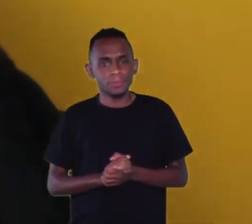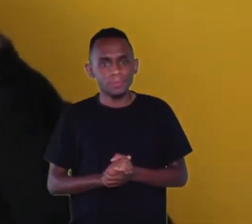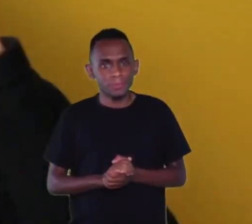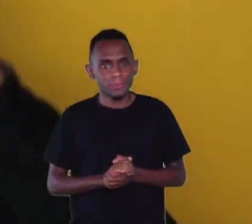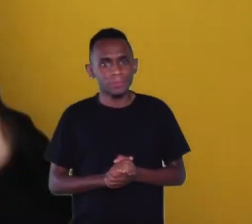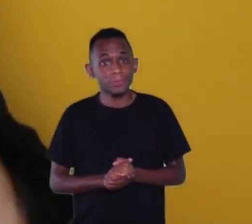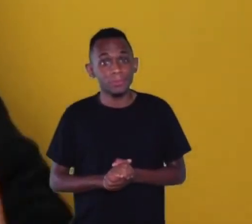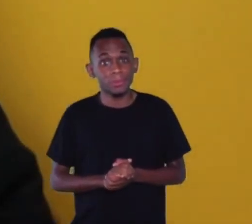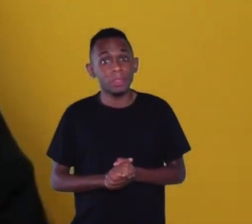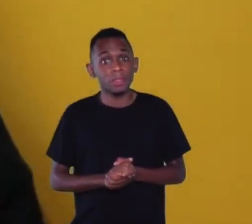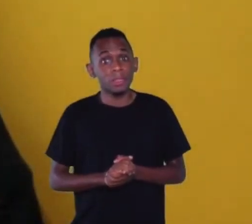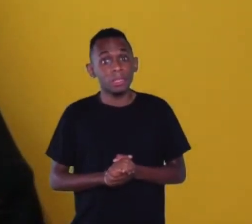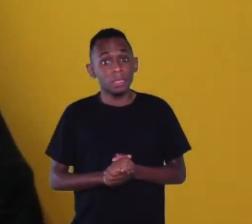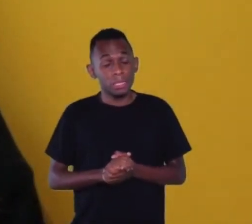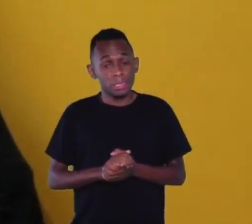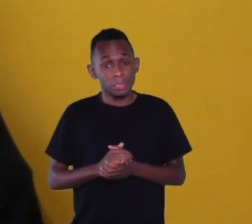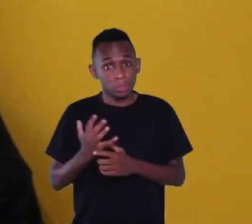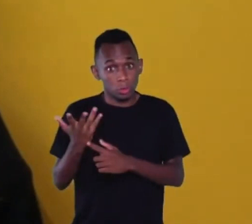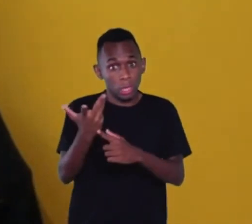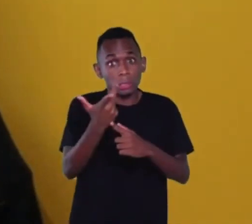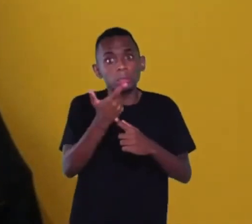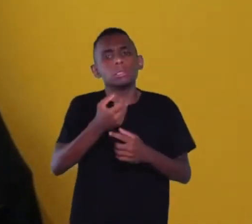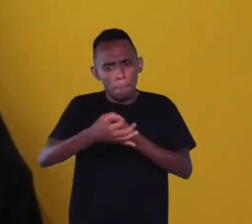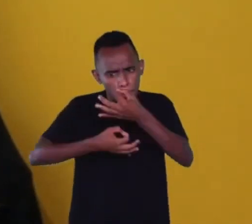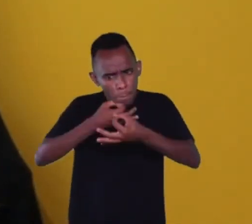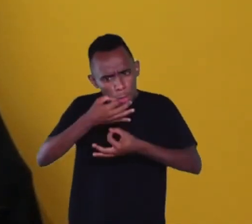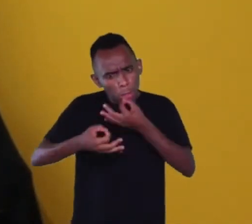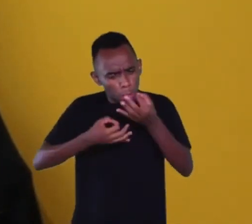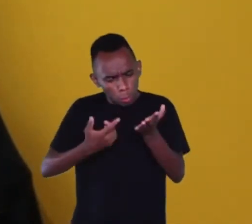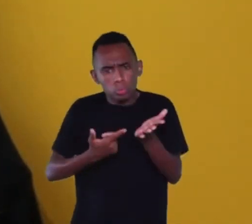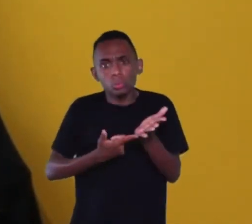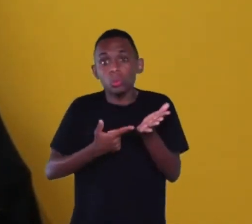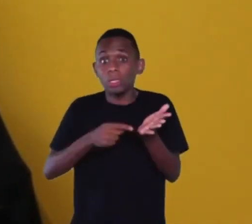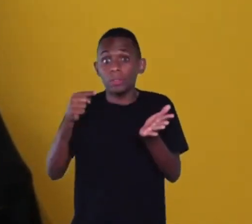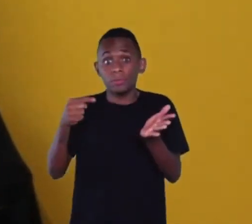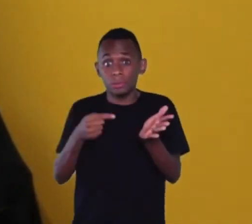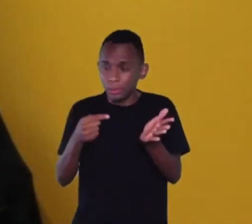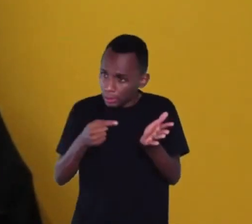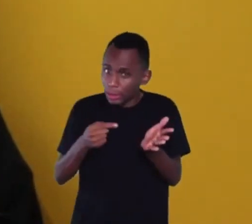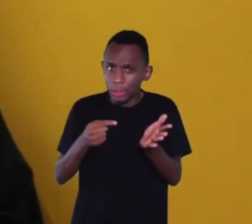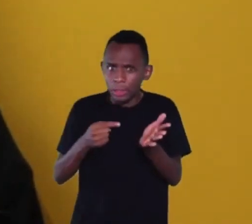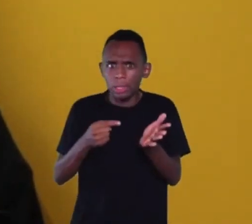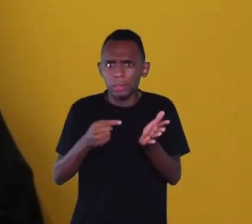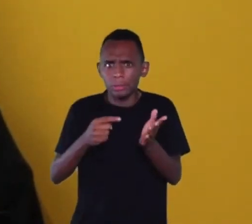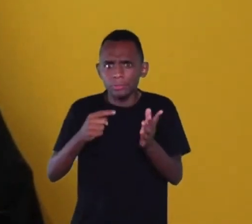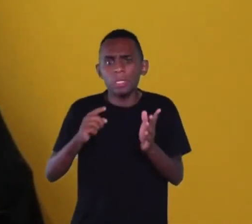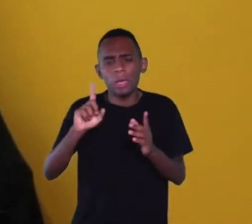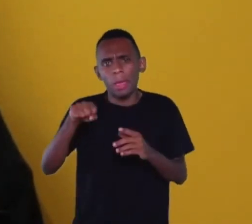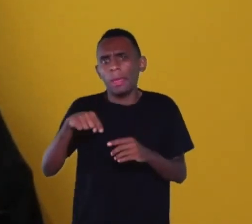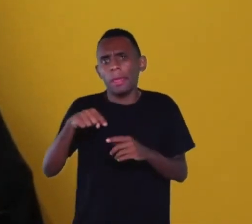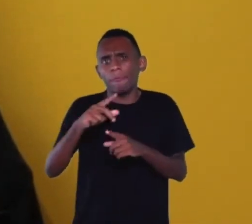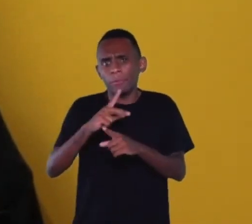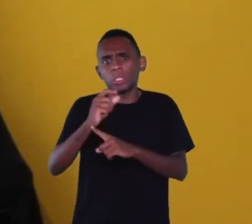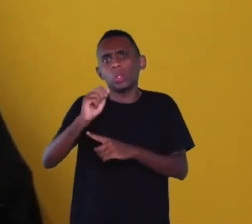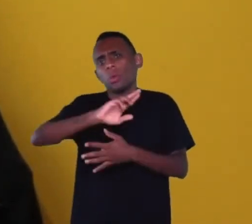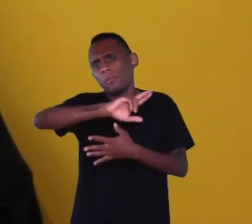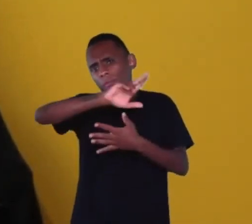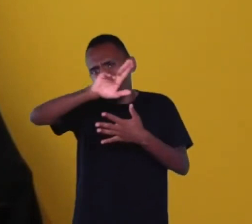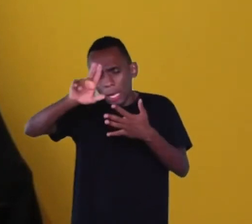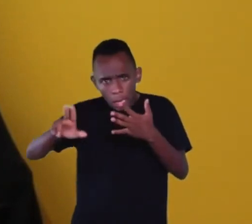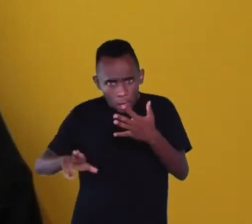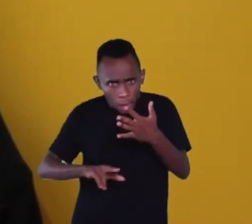E os artistas deram depoimentos sobre a obra, que foi finalista em importantes prêmios literários, como o Prêmio